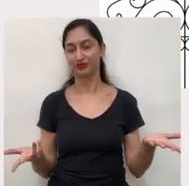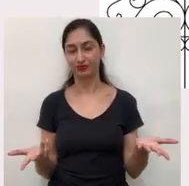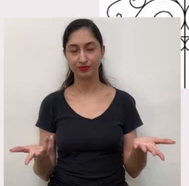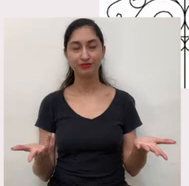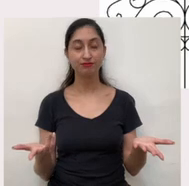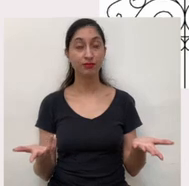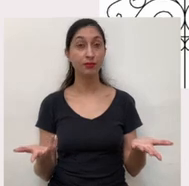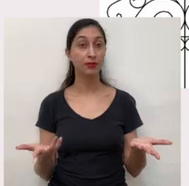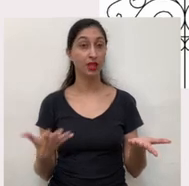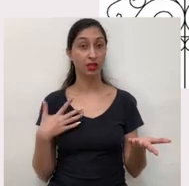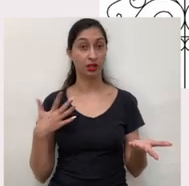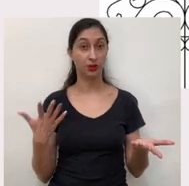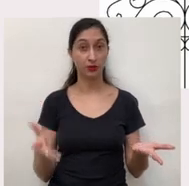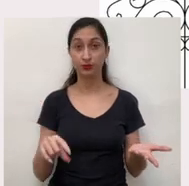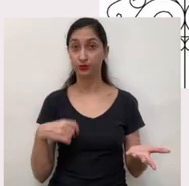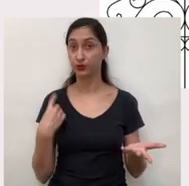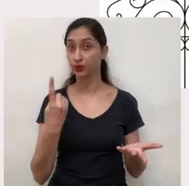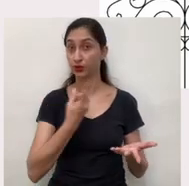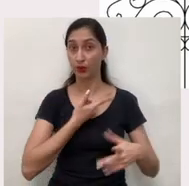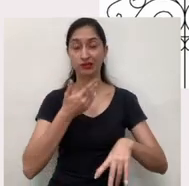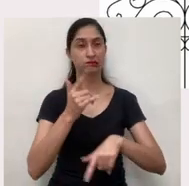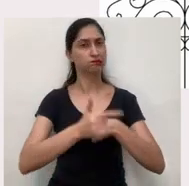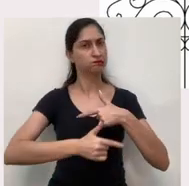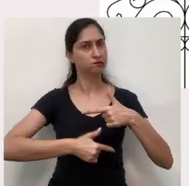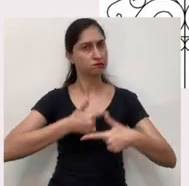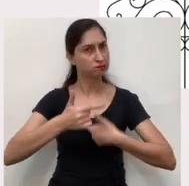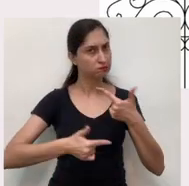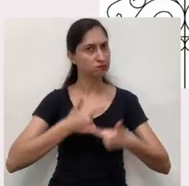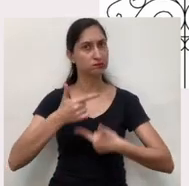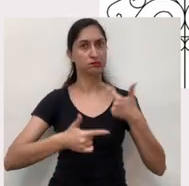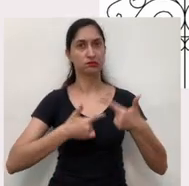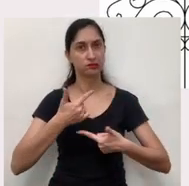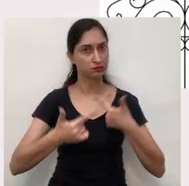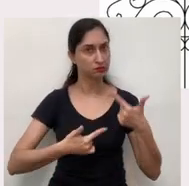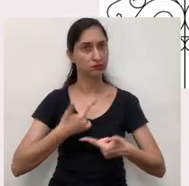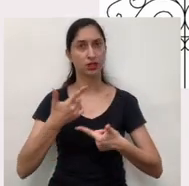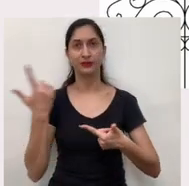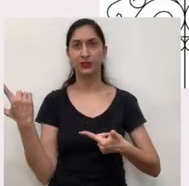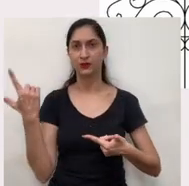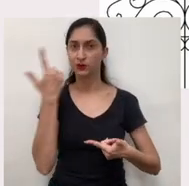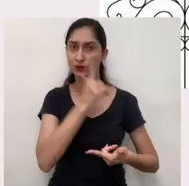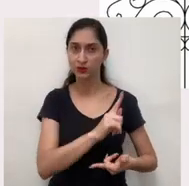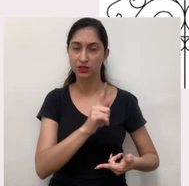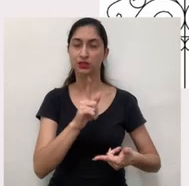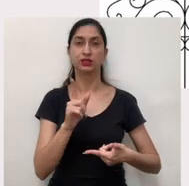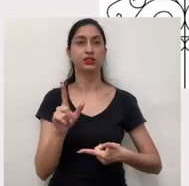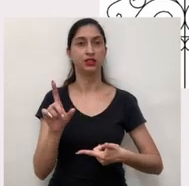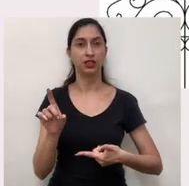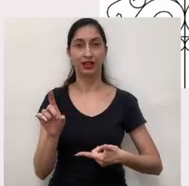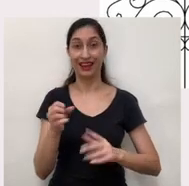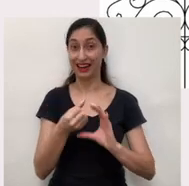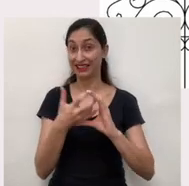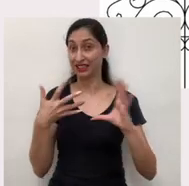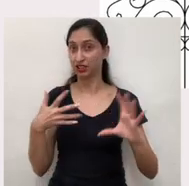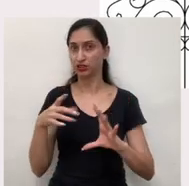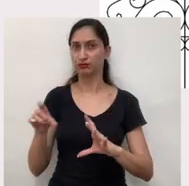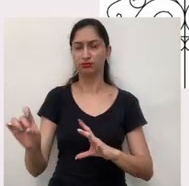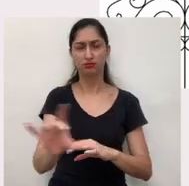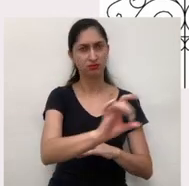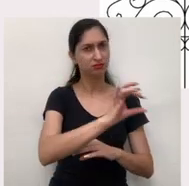essa exaustividade para dar voz a essa, de certa forma, a essa singularidade, né?